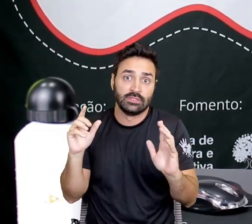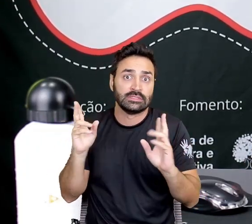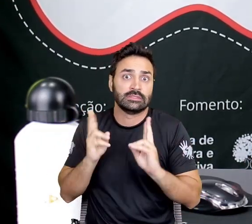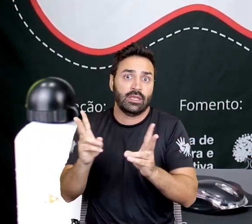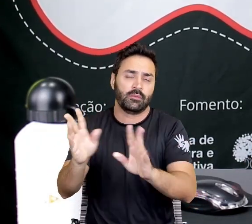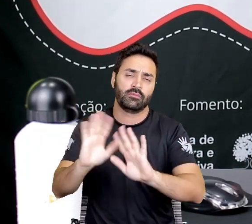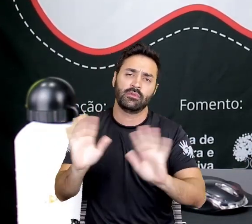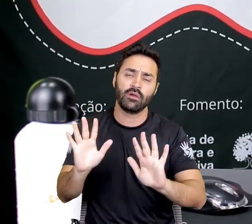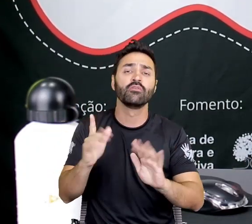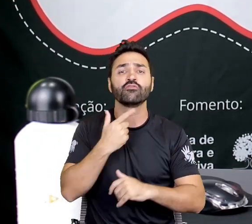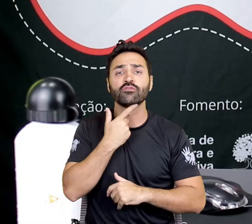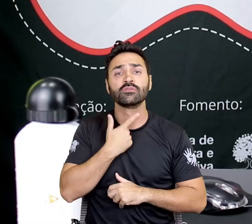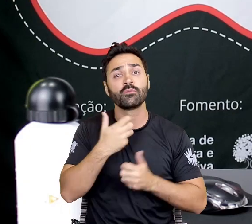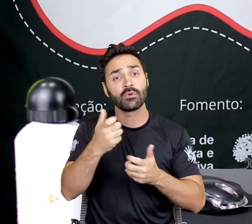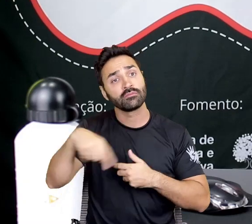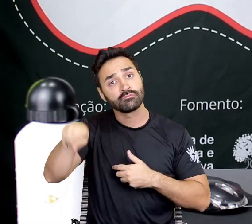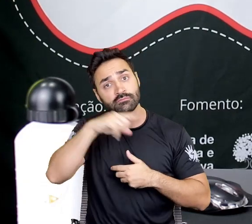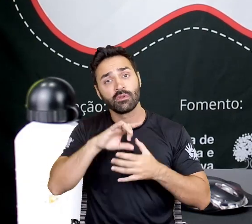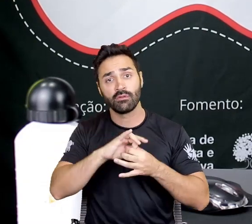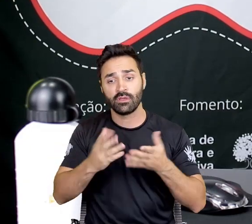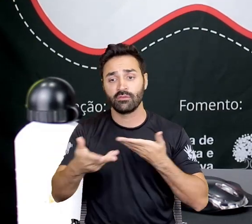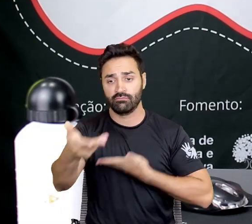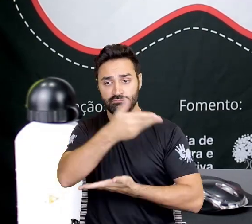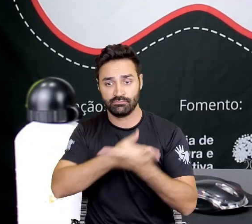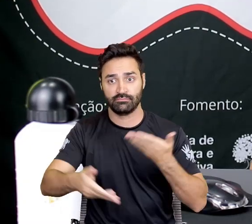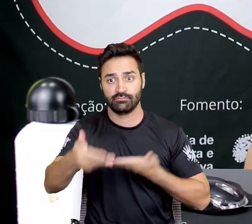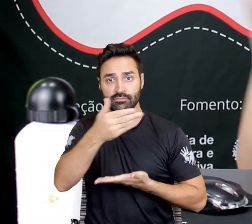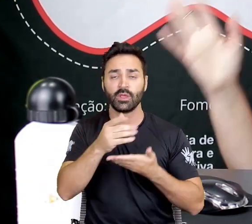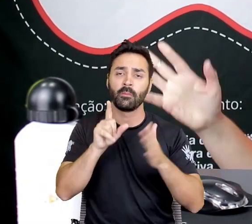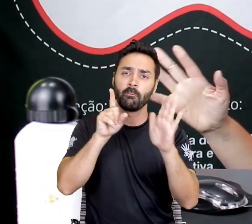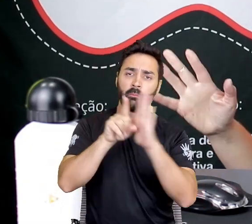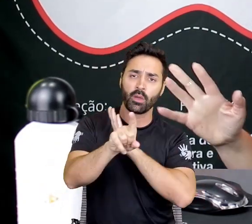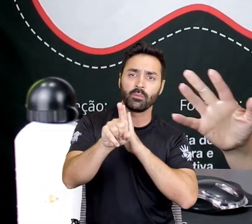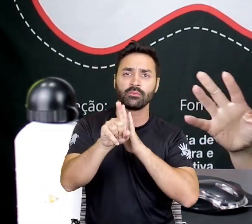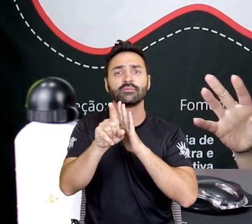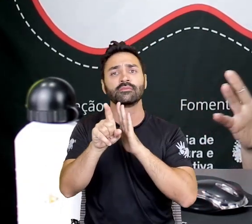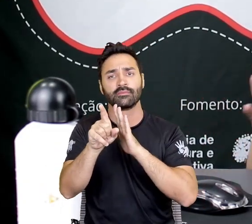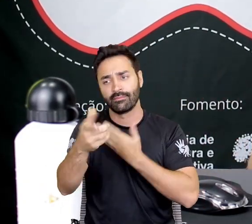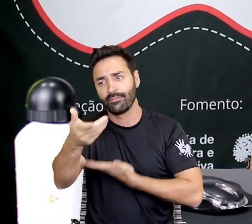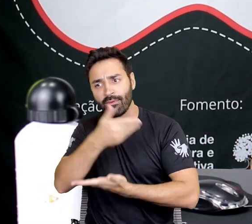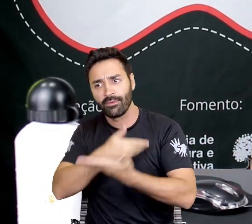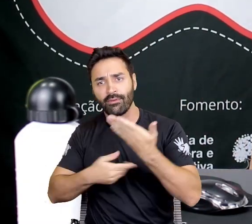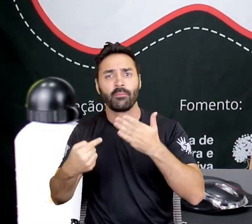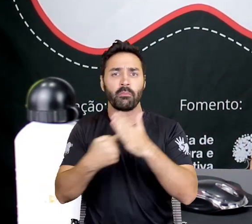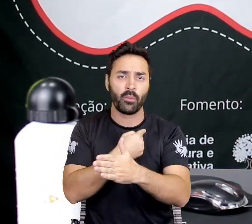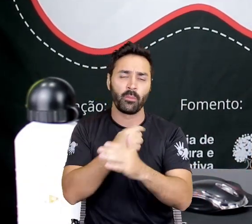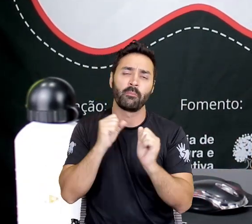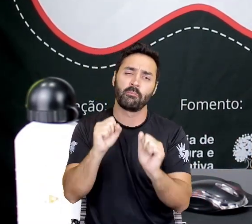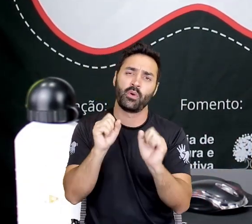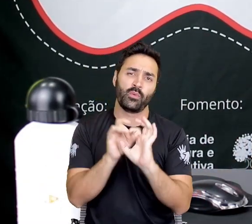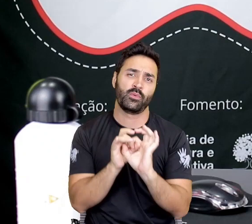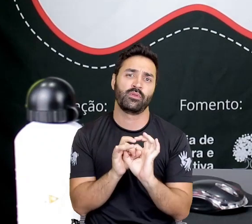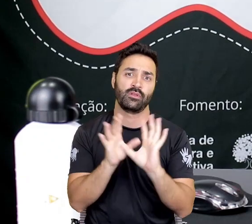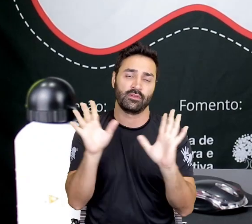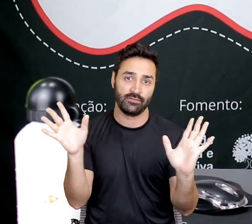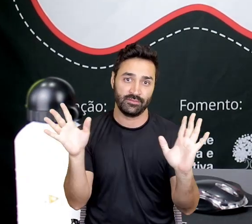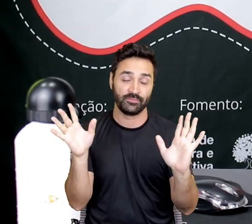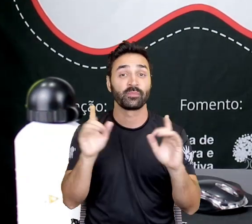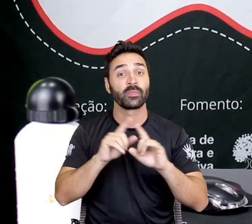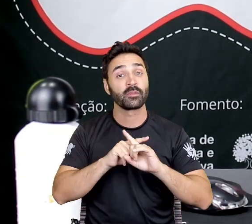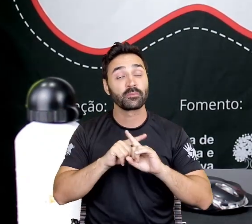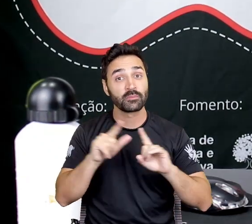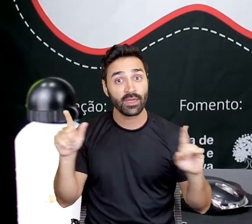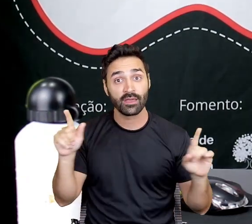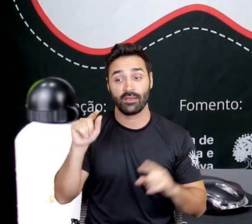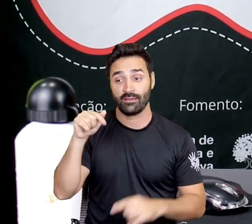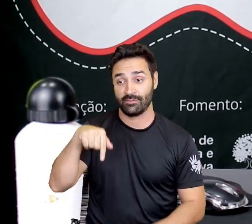mundo interaja muito comigo, tá? E para que essa interação seja organizada, eu vou pedir para que todo mundo use uma ferramenta que o Zoom